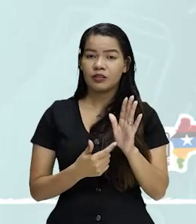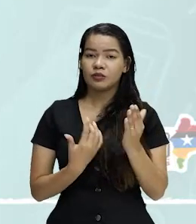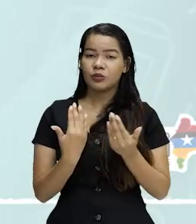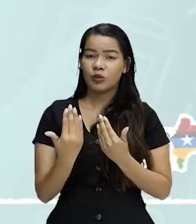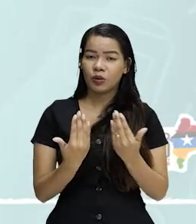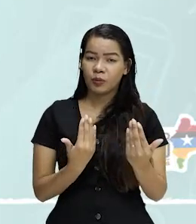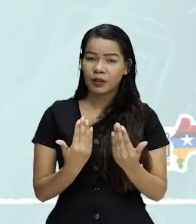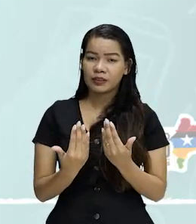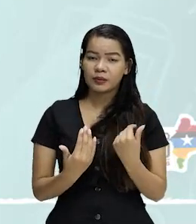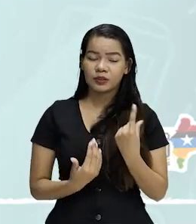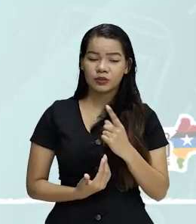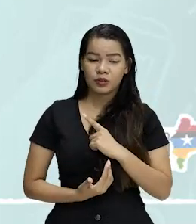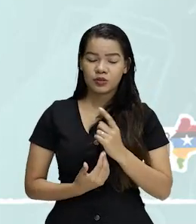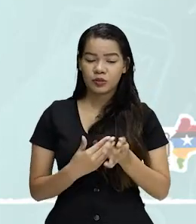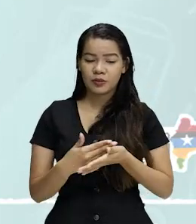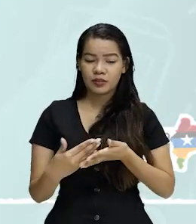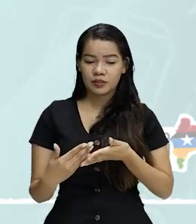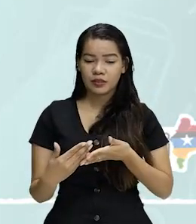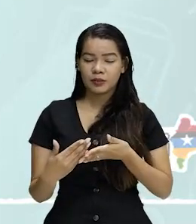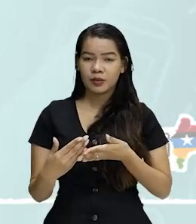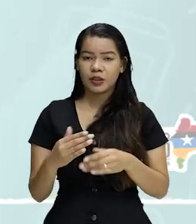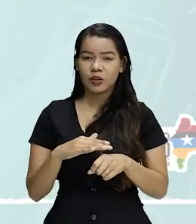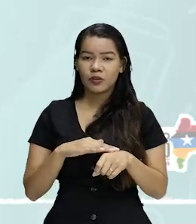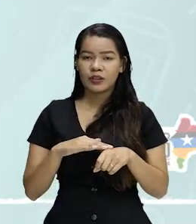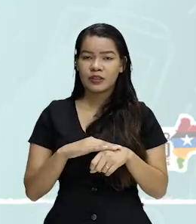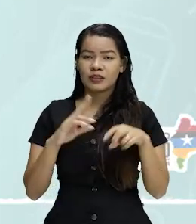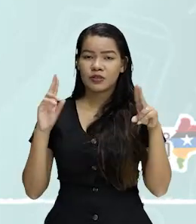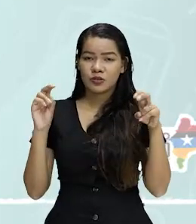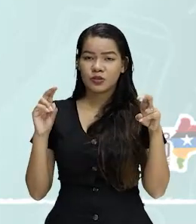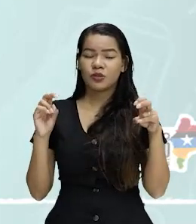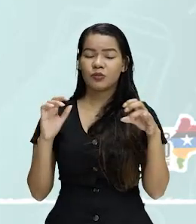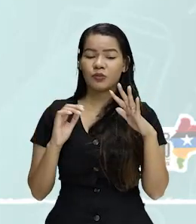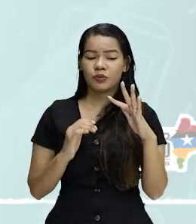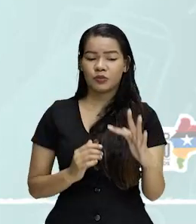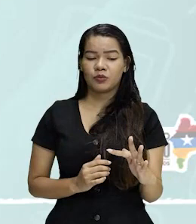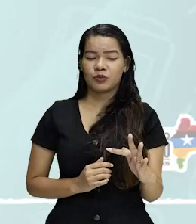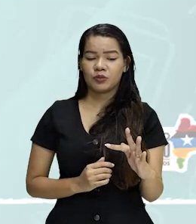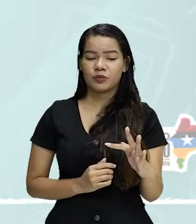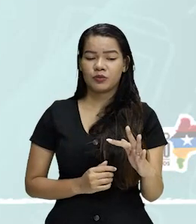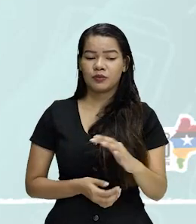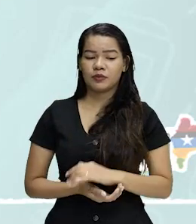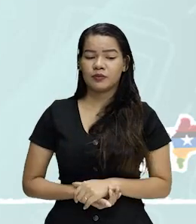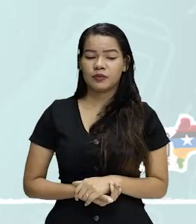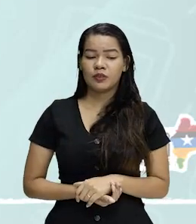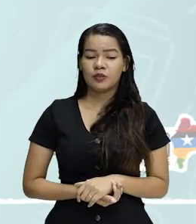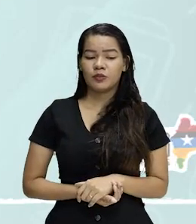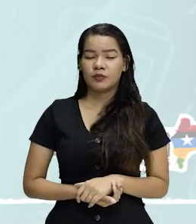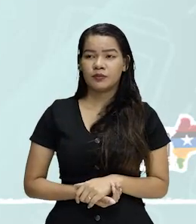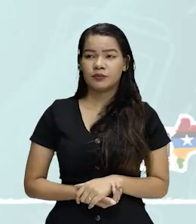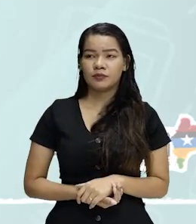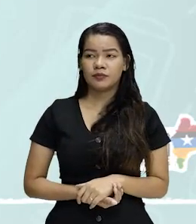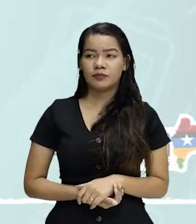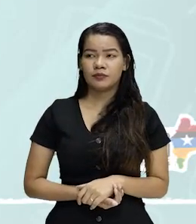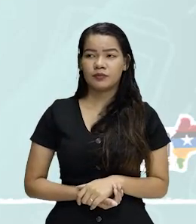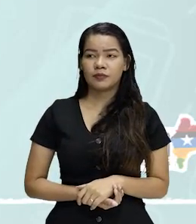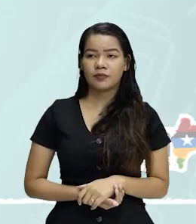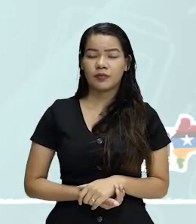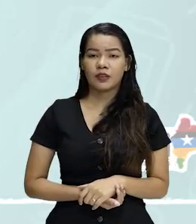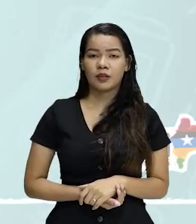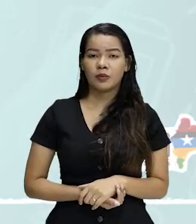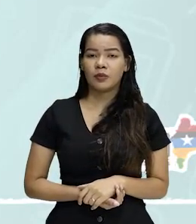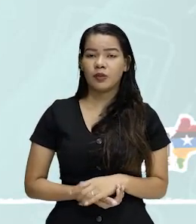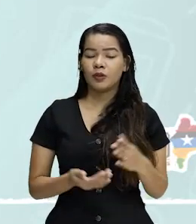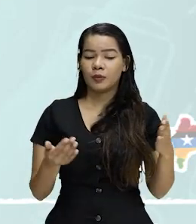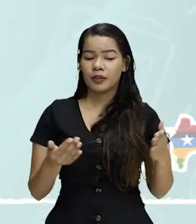comparativo para nós iniciarmos essa discussão do futuro, que é falando do simple present e do simple past, ou seja, o